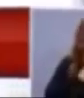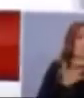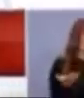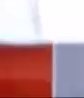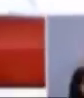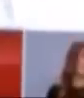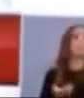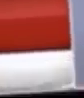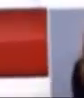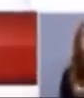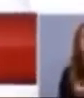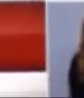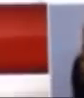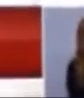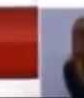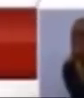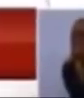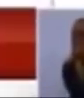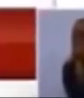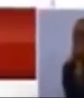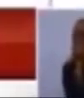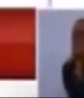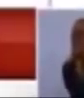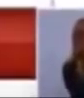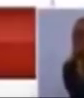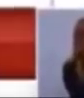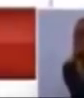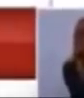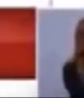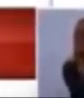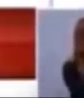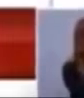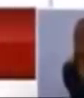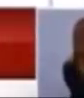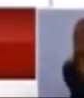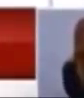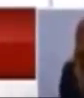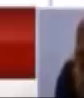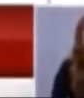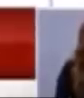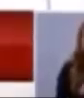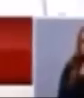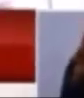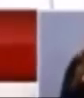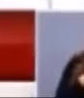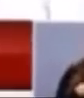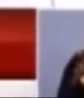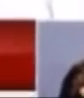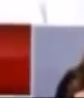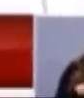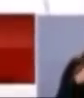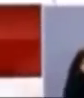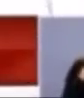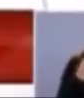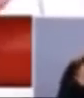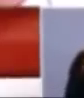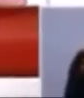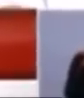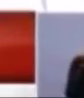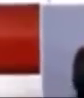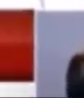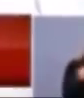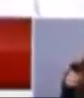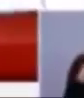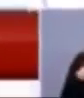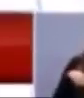morreu o presidente do benfica quando o confronto com isso qualquer coisa que gera perguntou a que estava na união estável